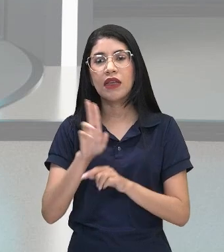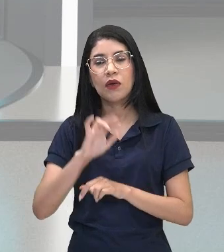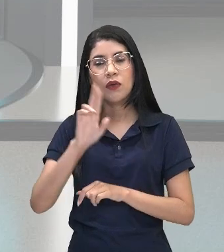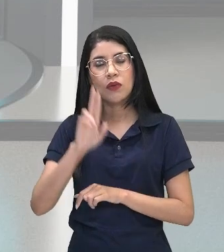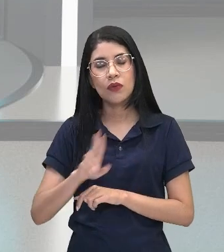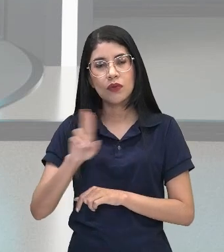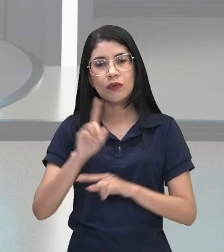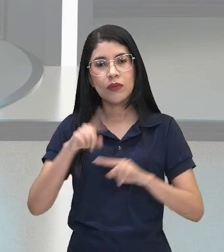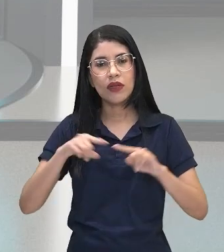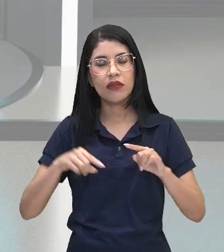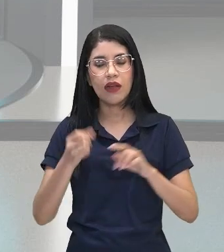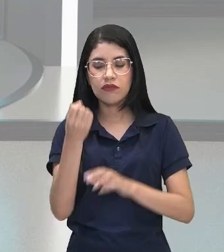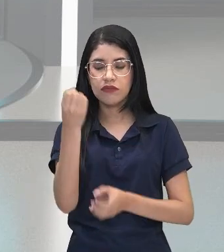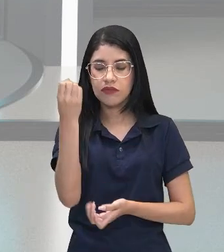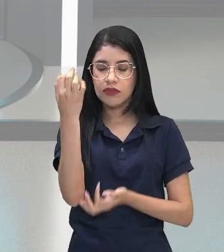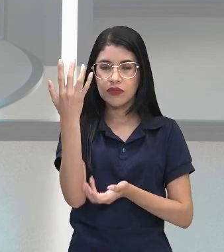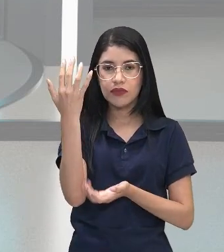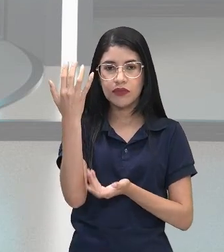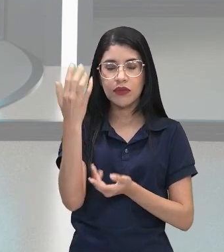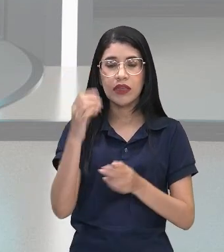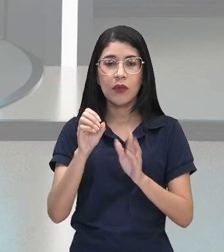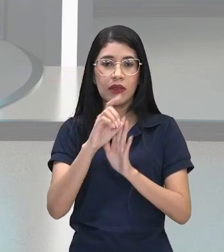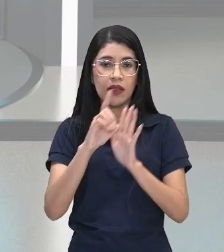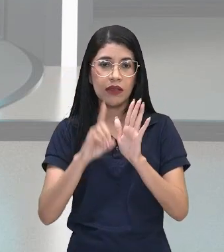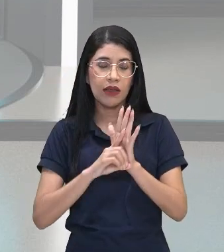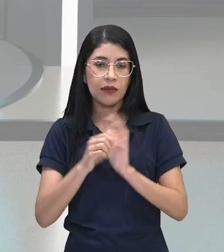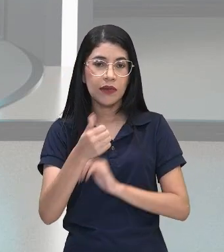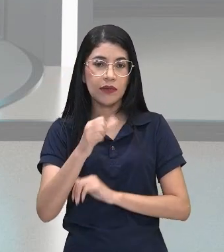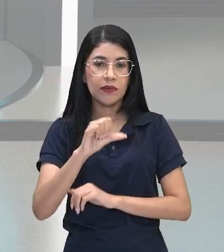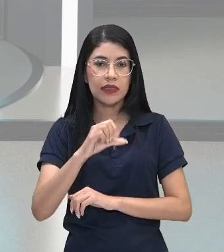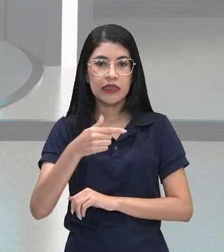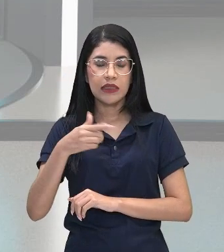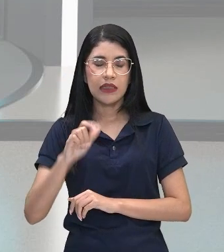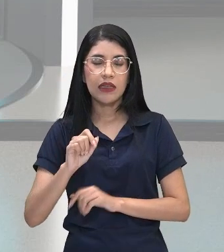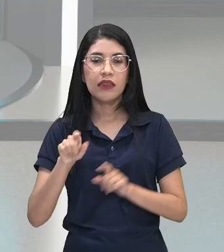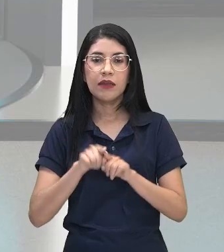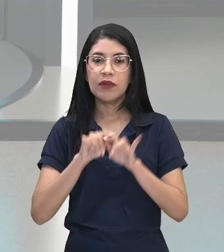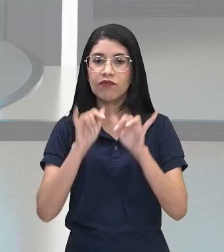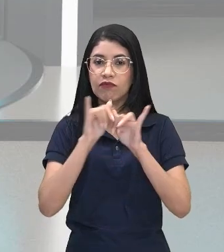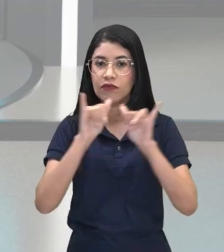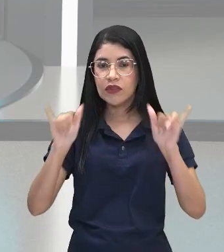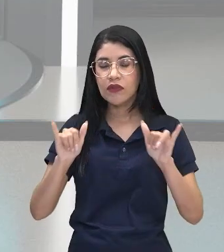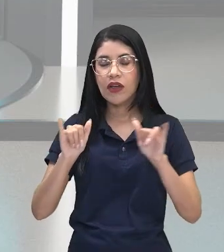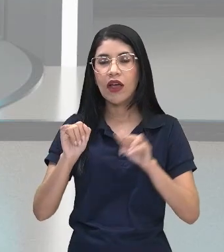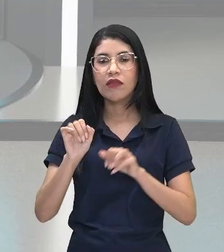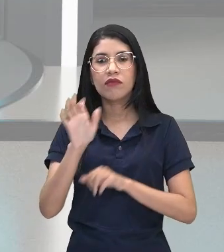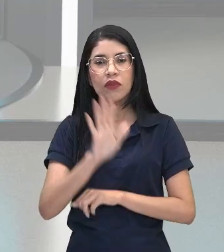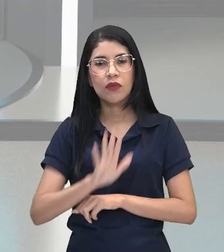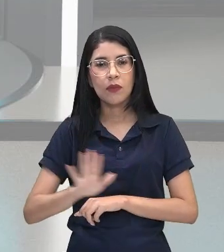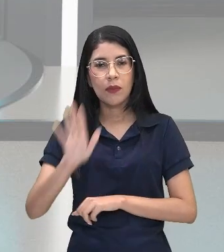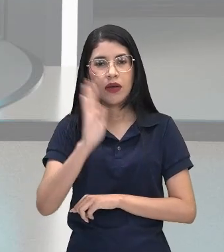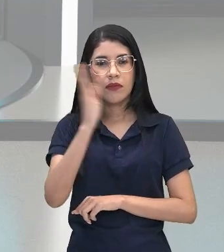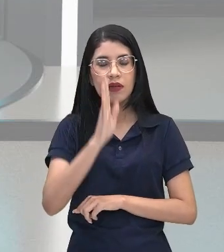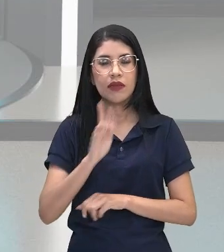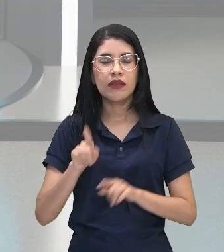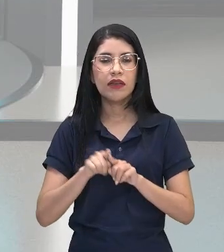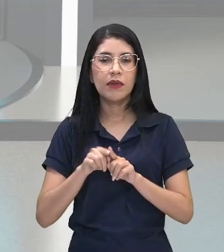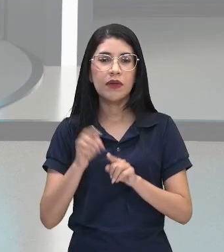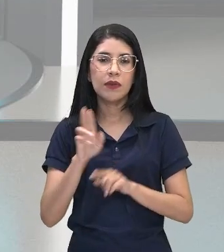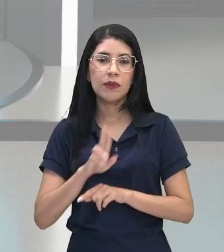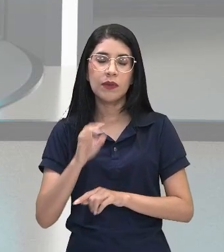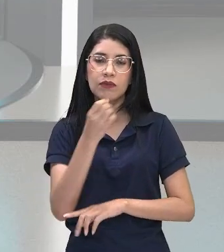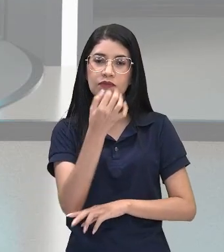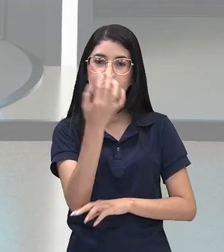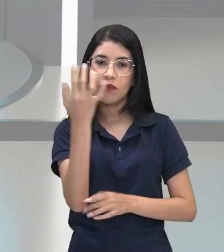queimados. Na década de 1970, ganhou projeção internacional com suas esculturas de madeiras calcinadas. Franz